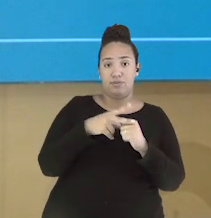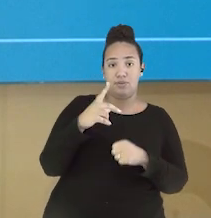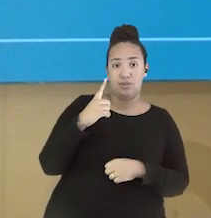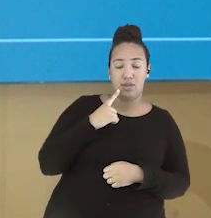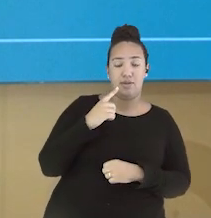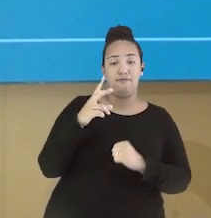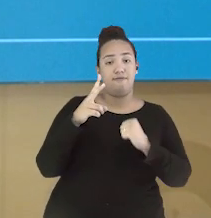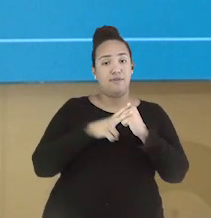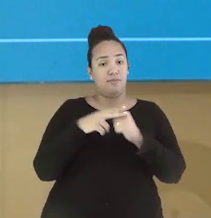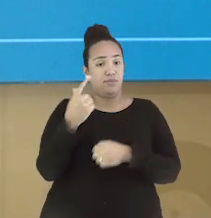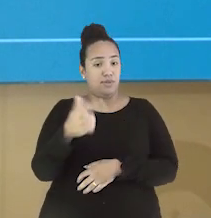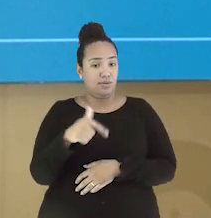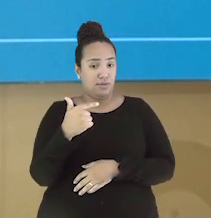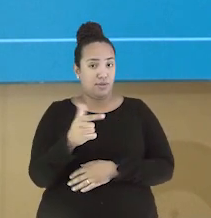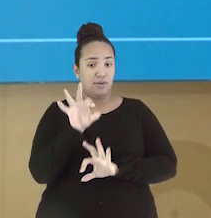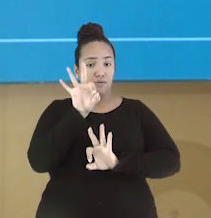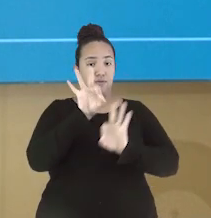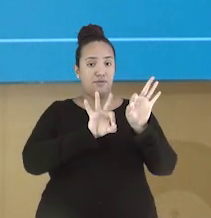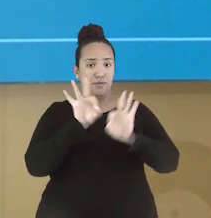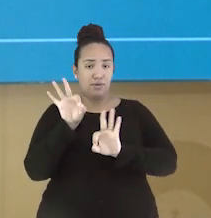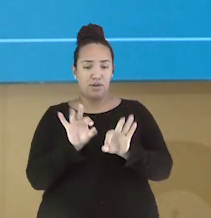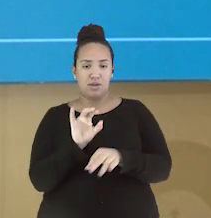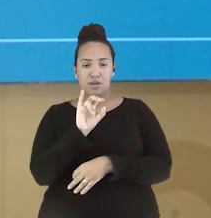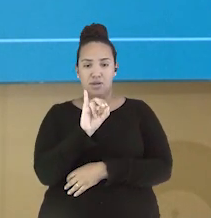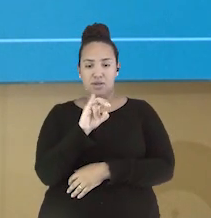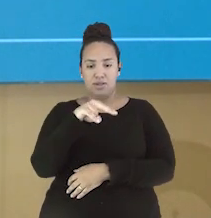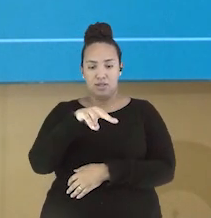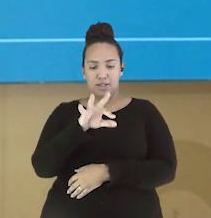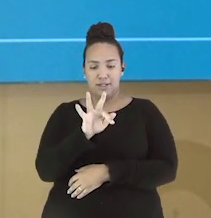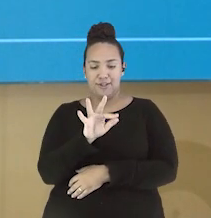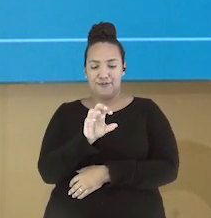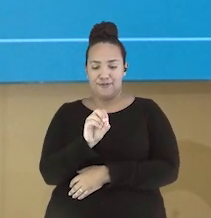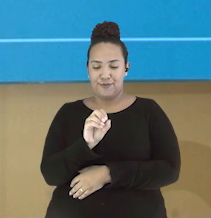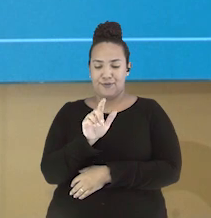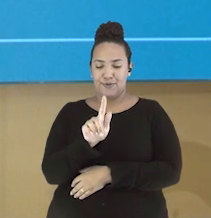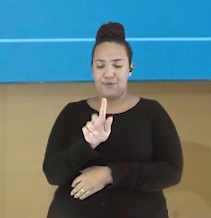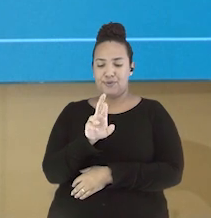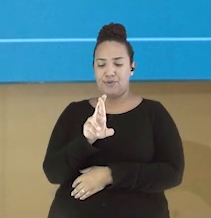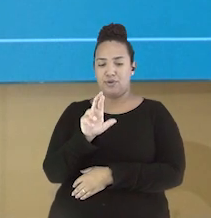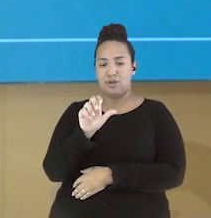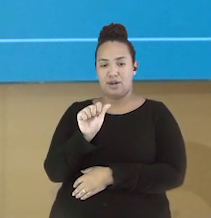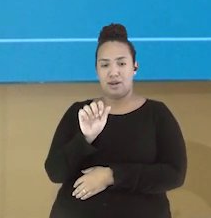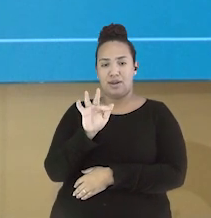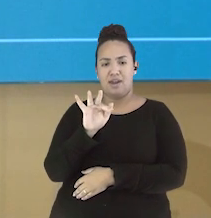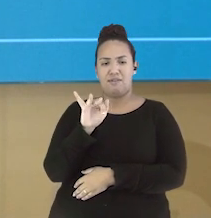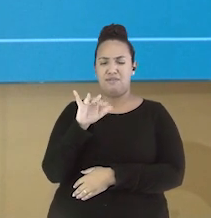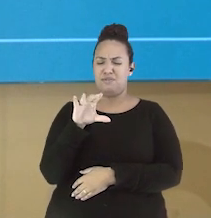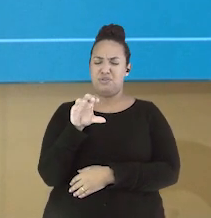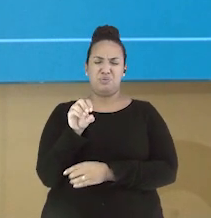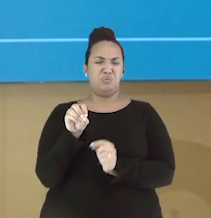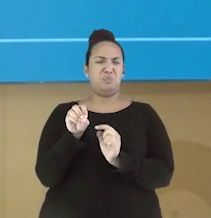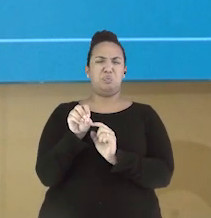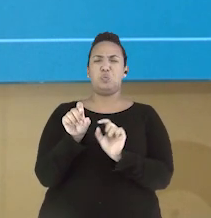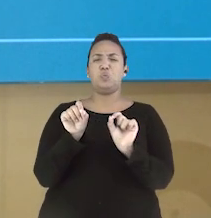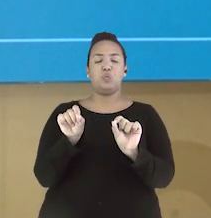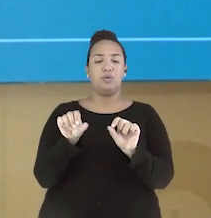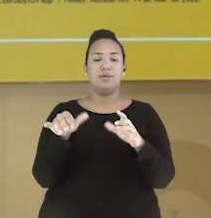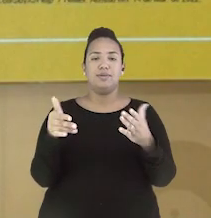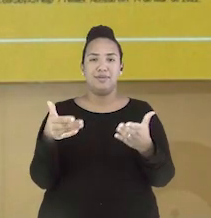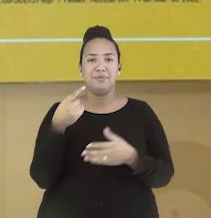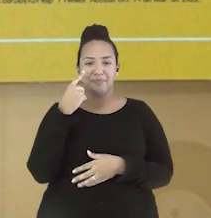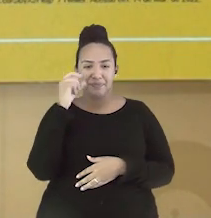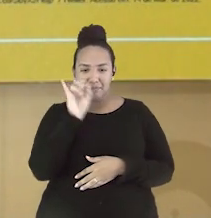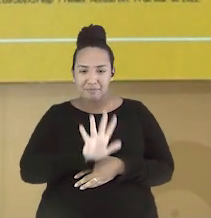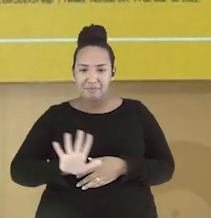não verbal fiquem bem organizados no infográfico. Info o quê? Infográfico. Este material que acabamos